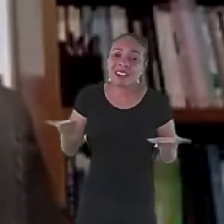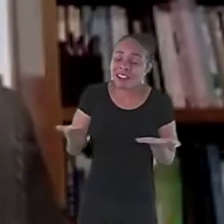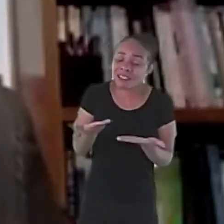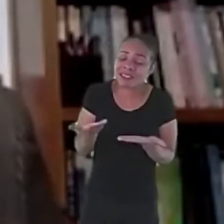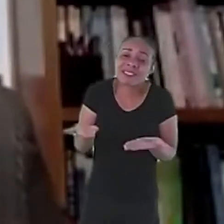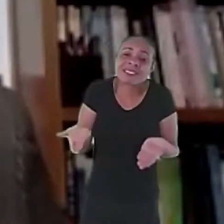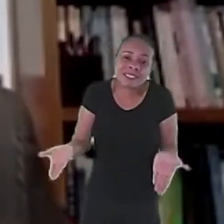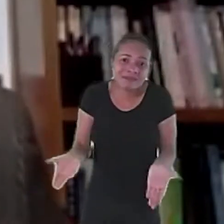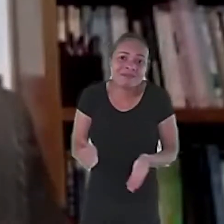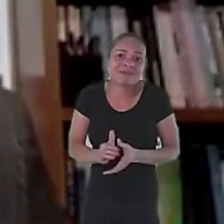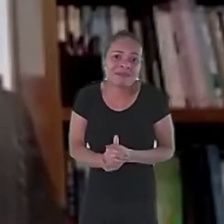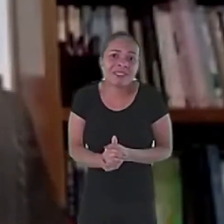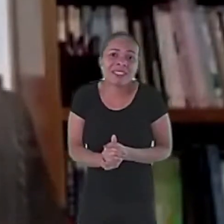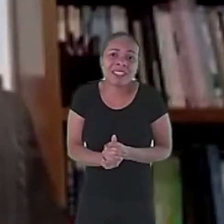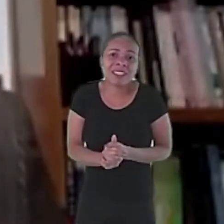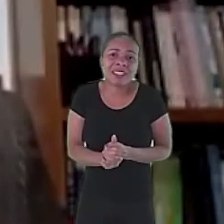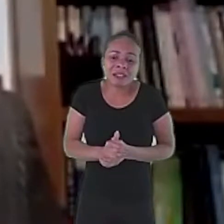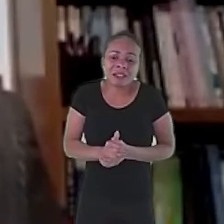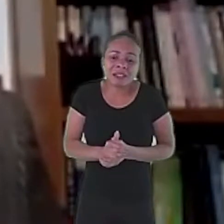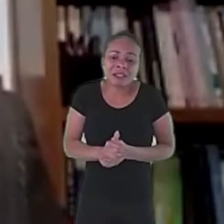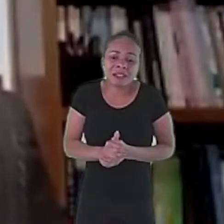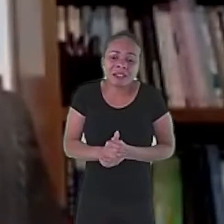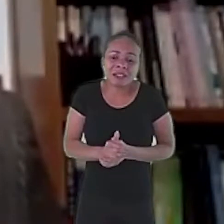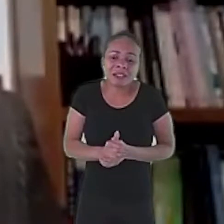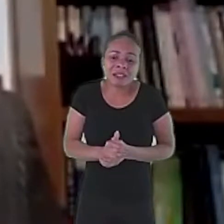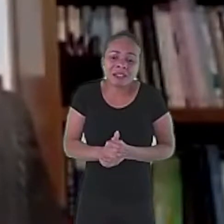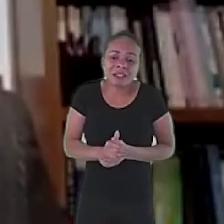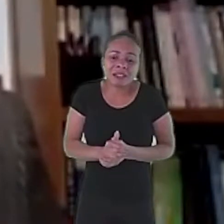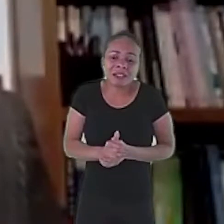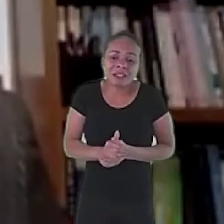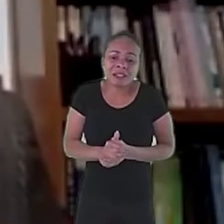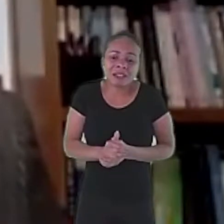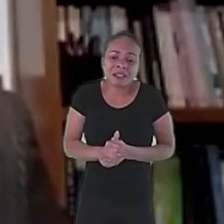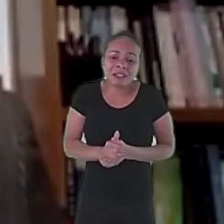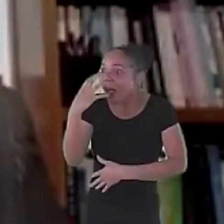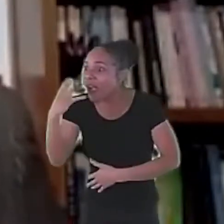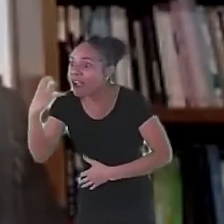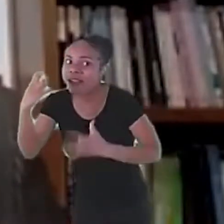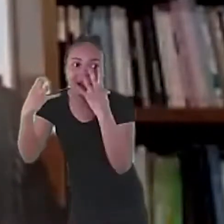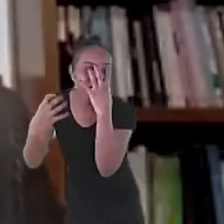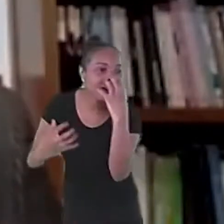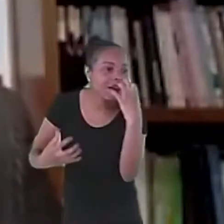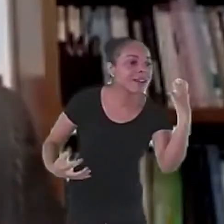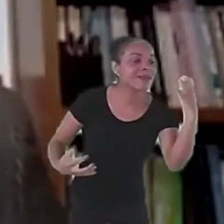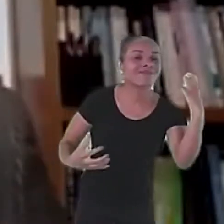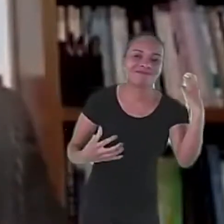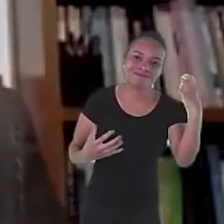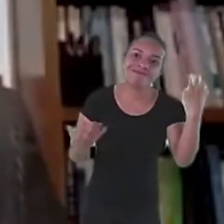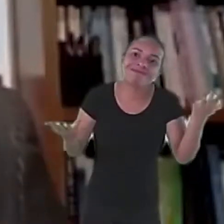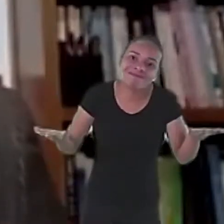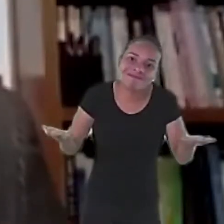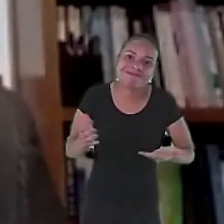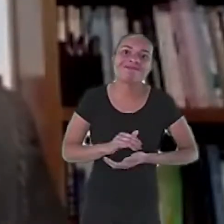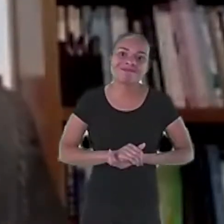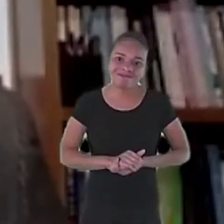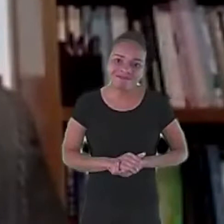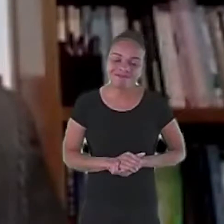levar pelas paixões. Essa sectarização,